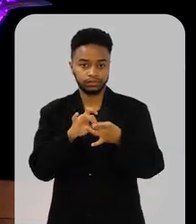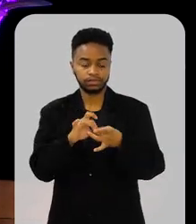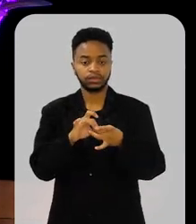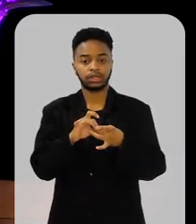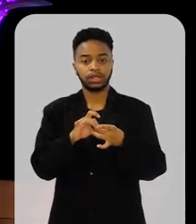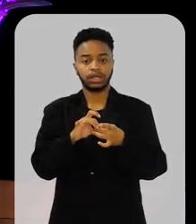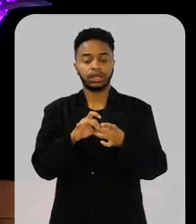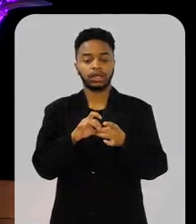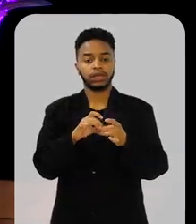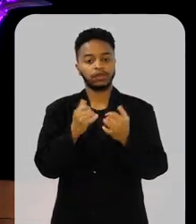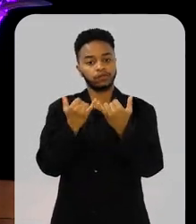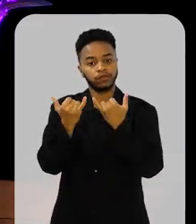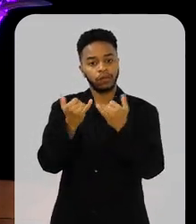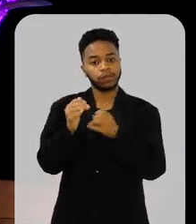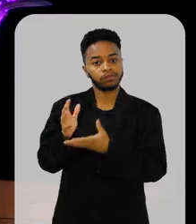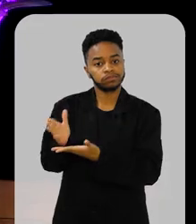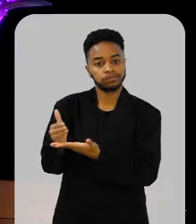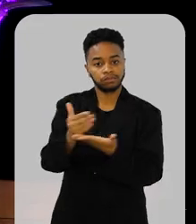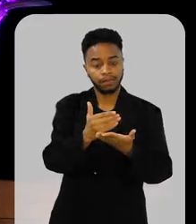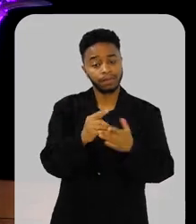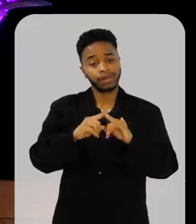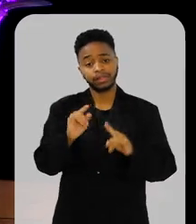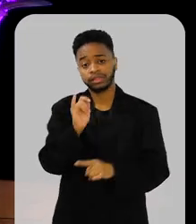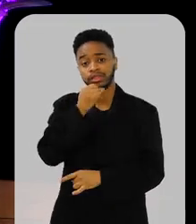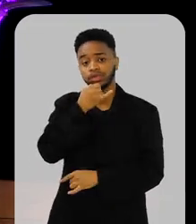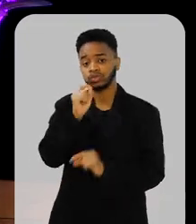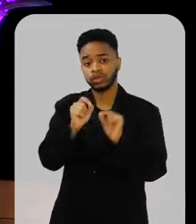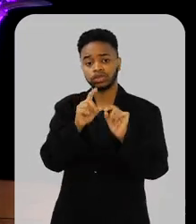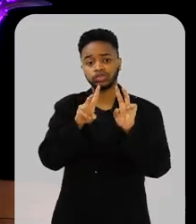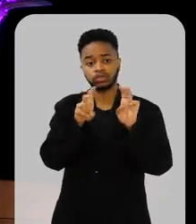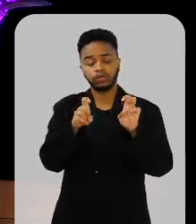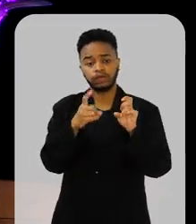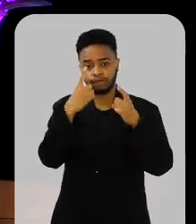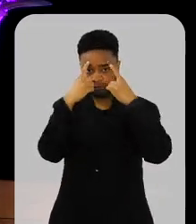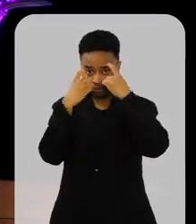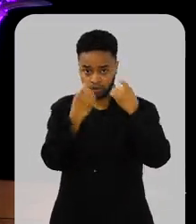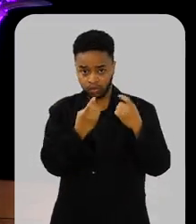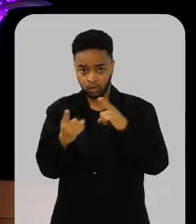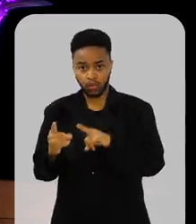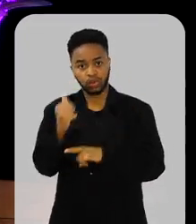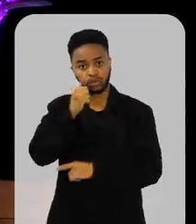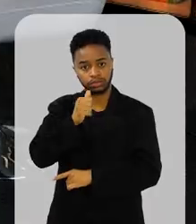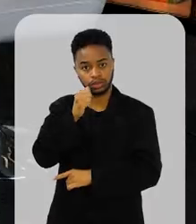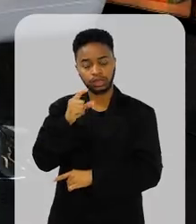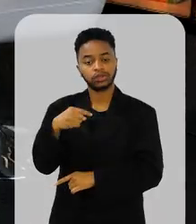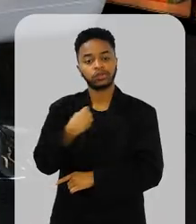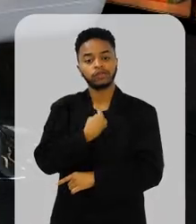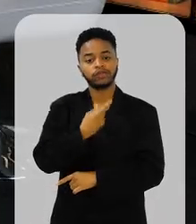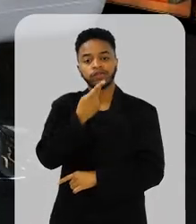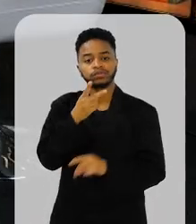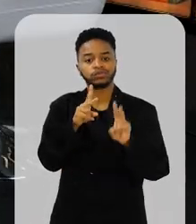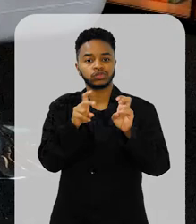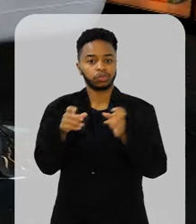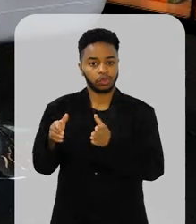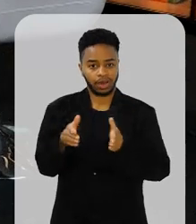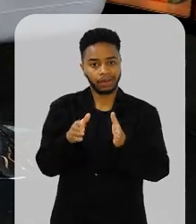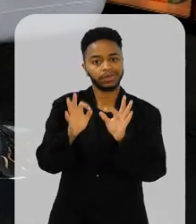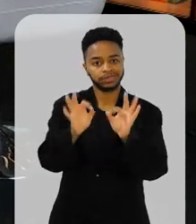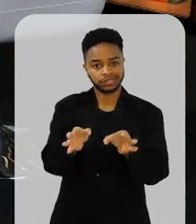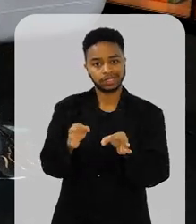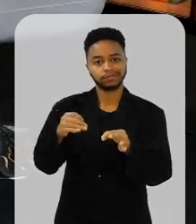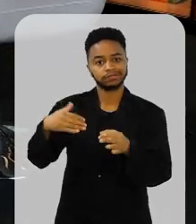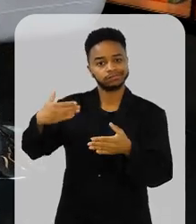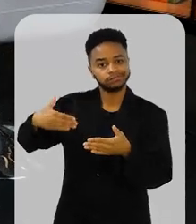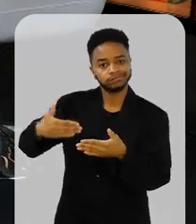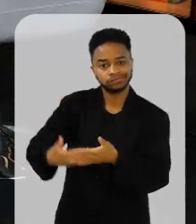estatísticas, infelizmente, triste, de violência contra a mulher. Nós estamos falando de um caminho, né? Um caminho